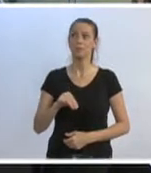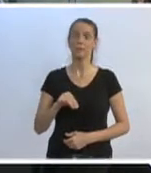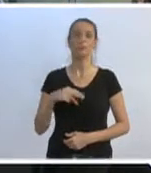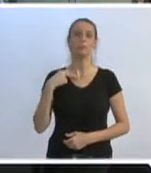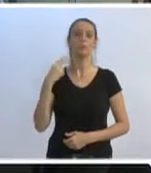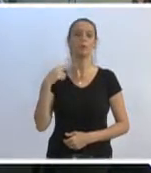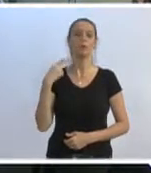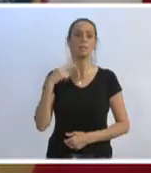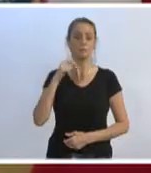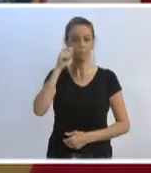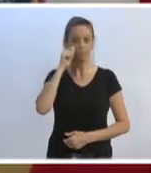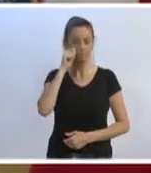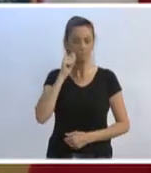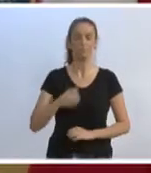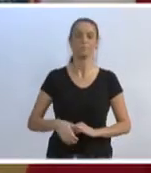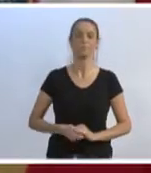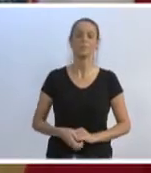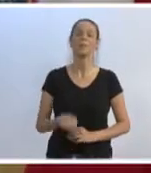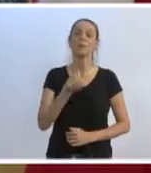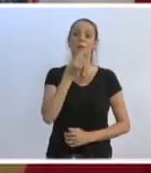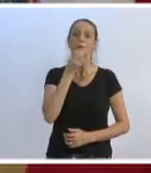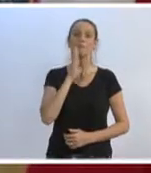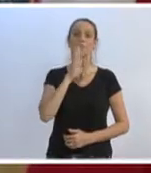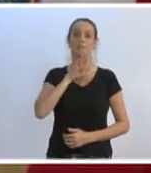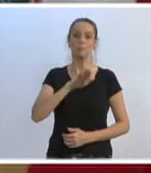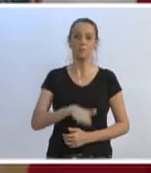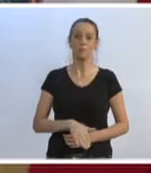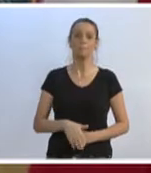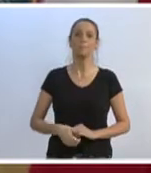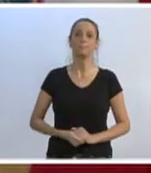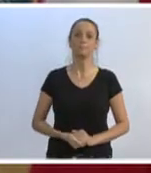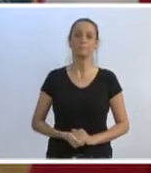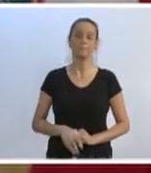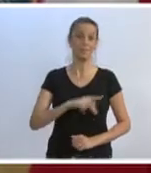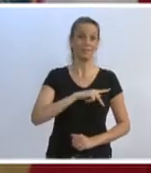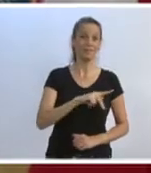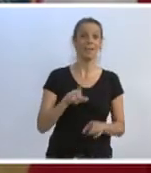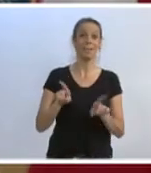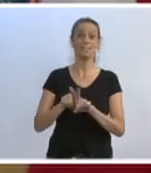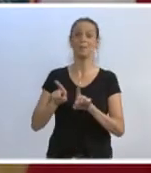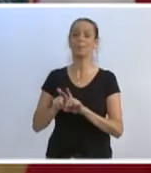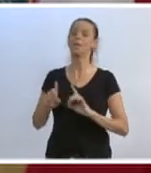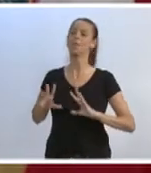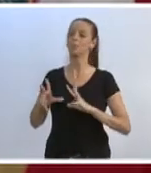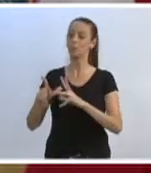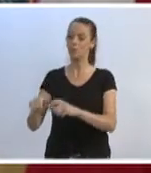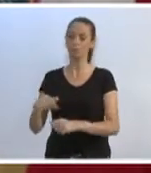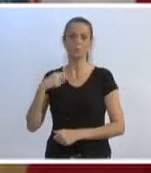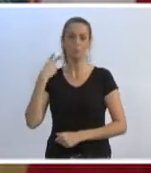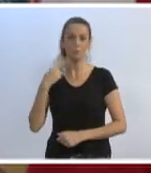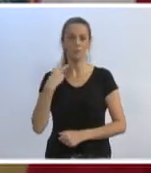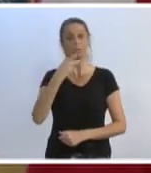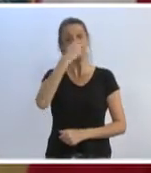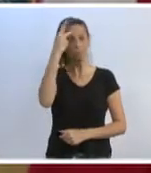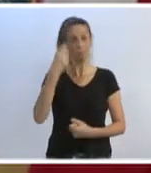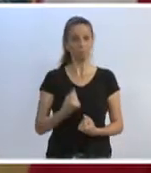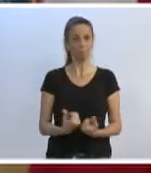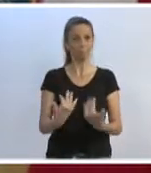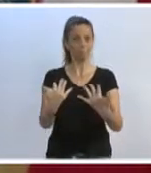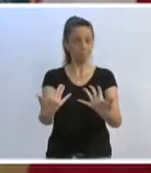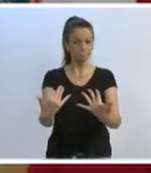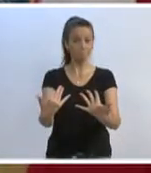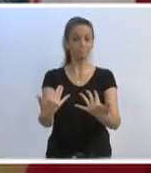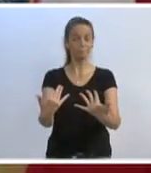boa tarde senhor presidente boa tarde a todos os vereadores aqueles que nós acompanhou